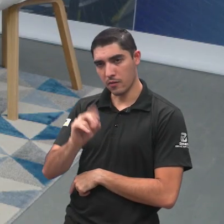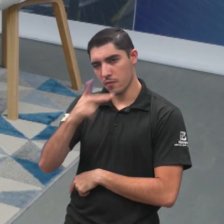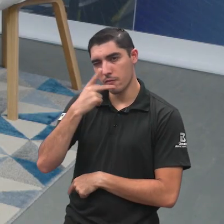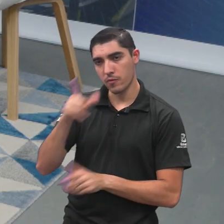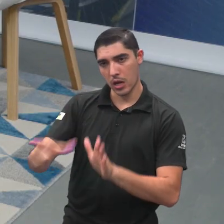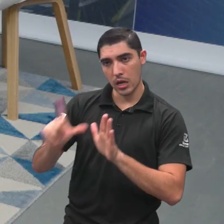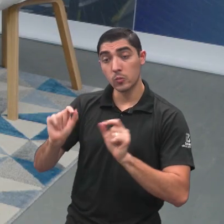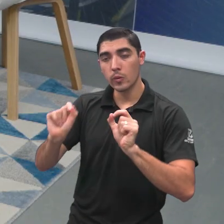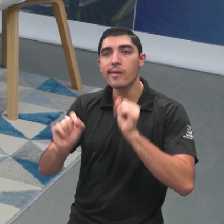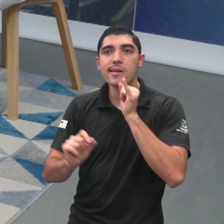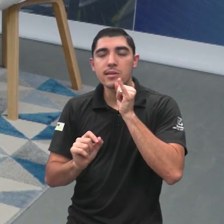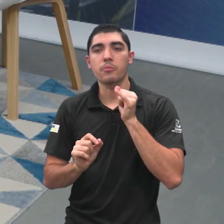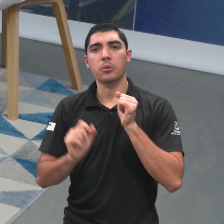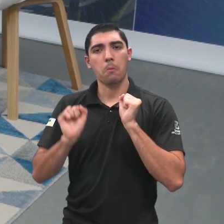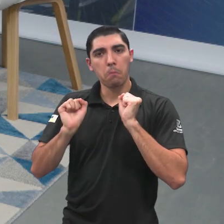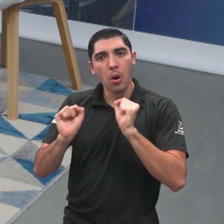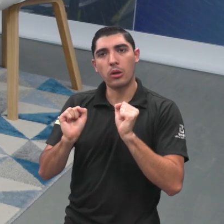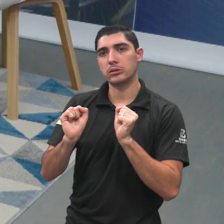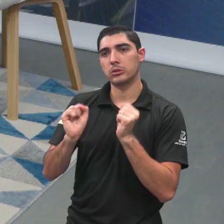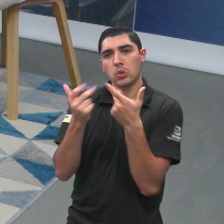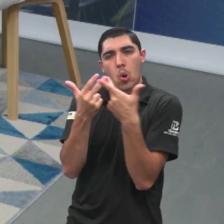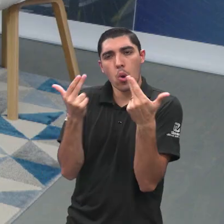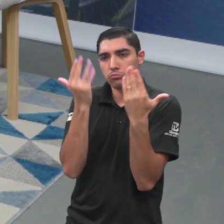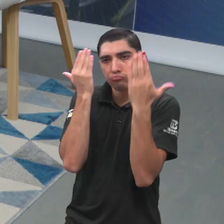várias questões, né, cognitivas,